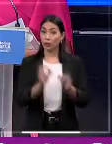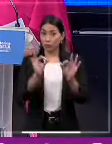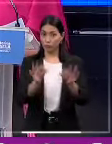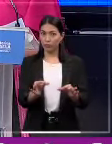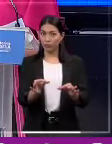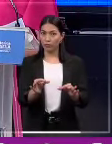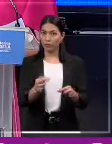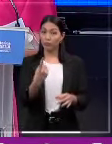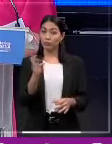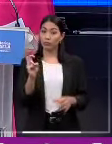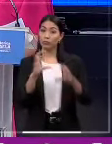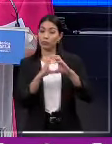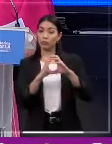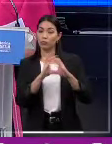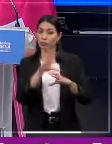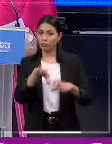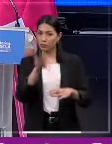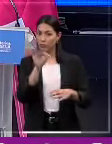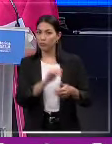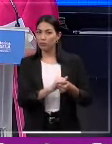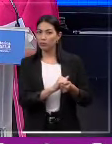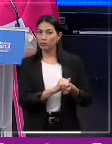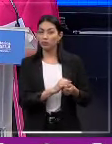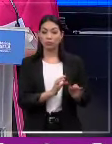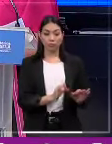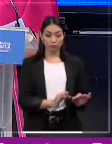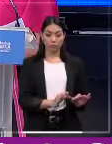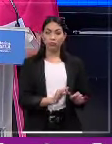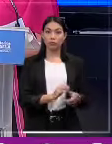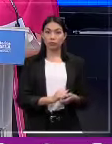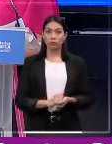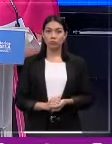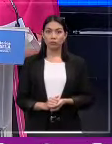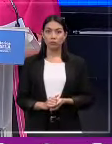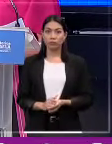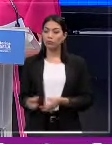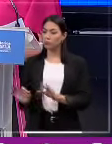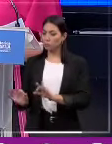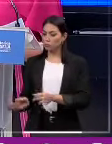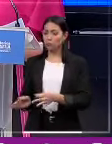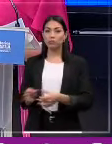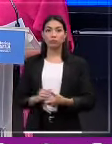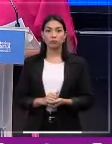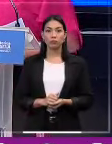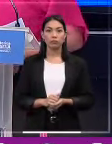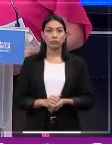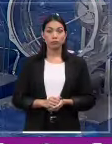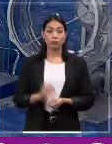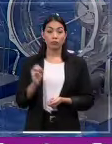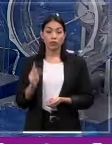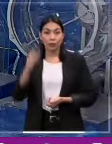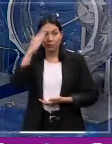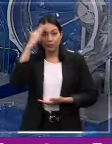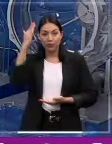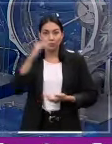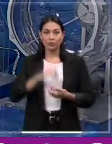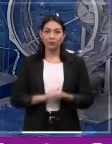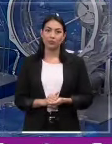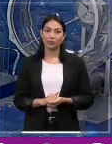senhores confirmam os 15 números sorteados? Confirmo, sim. Sim, confirmo. Ok, muito